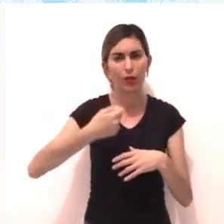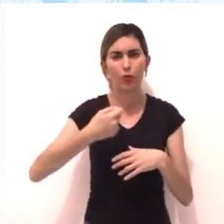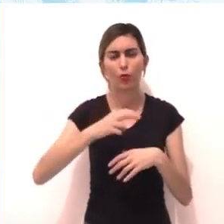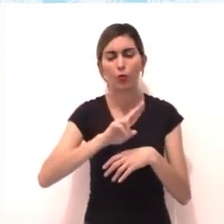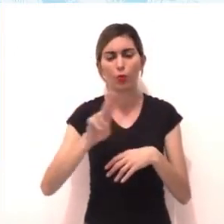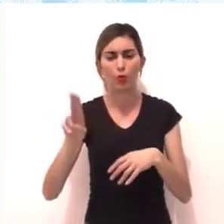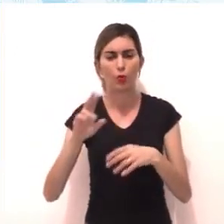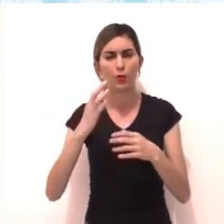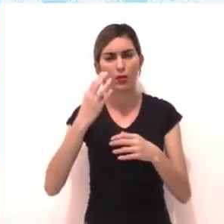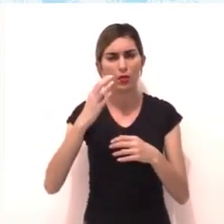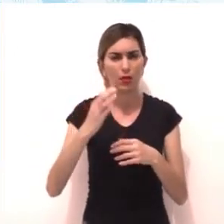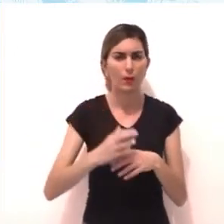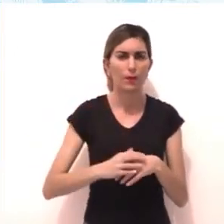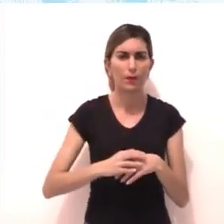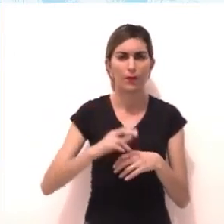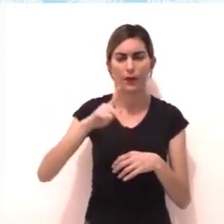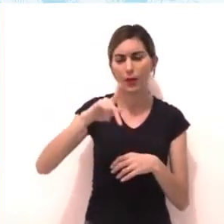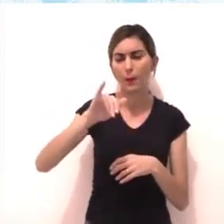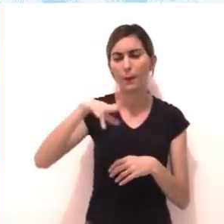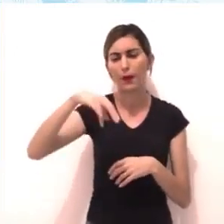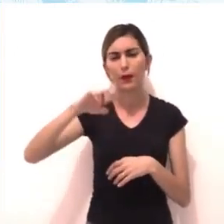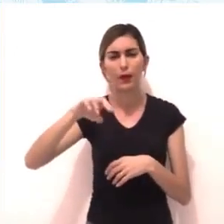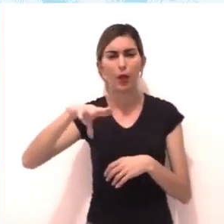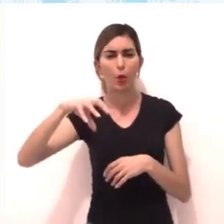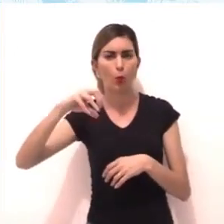nome científico é